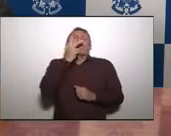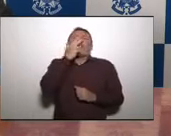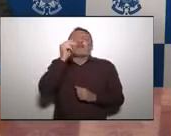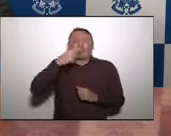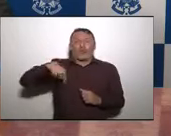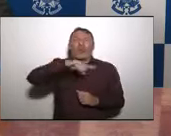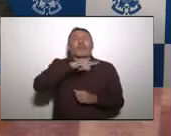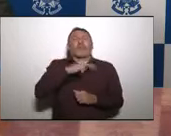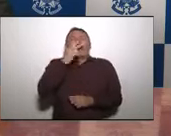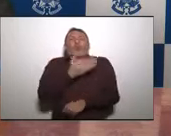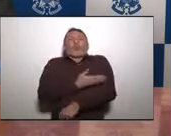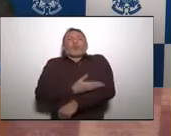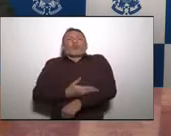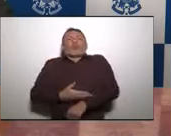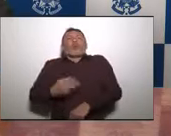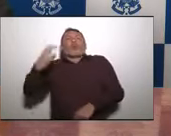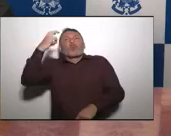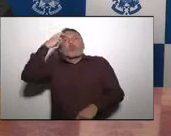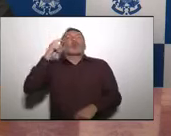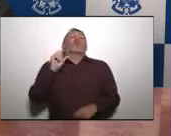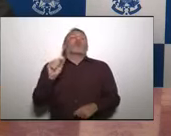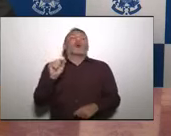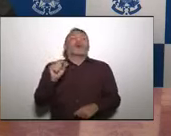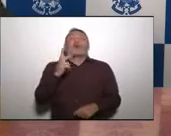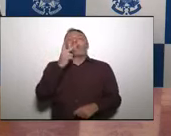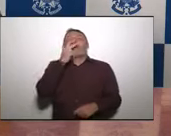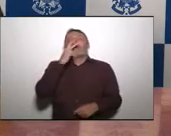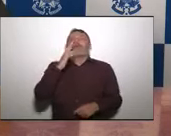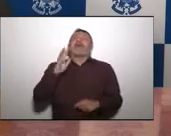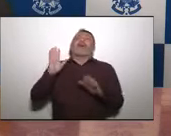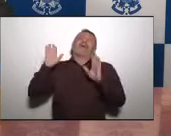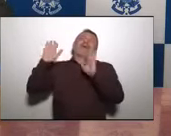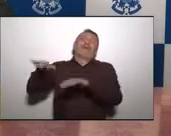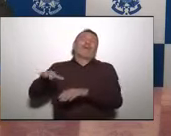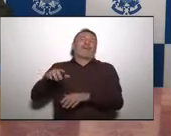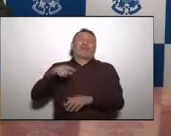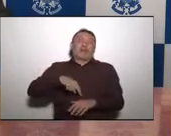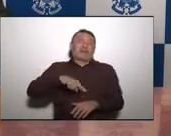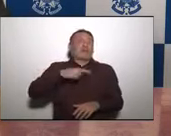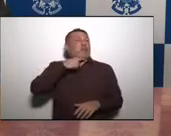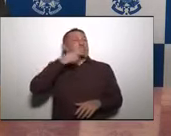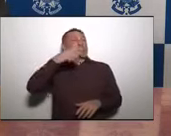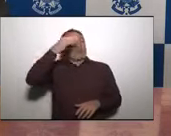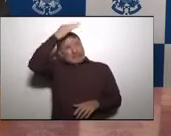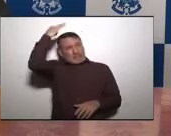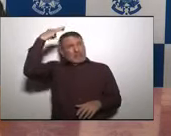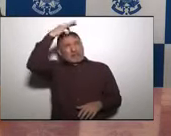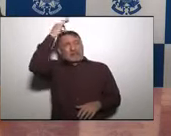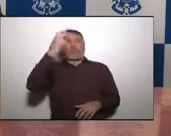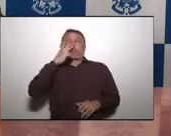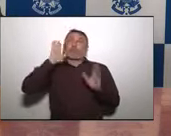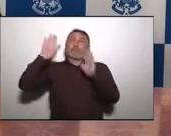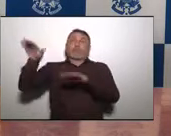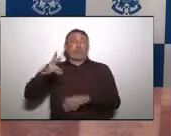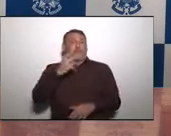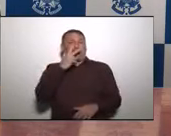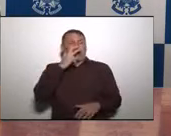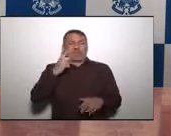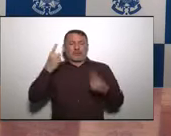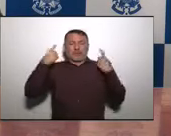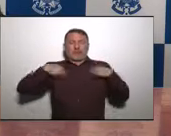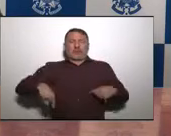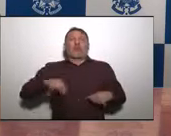uma cultura de achar que os problemas chegam para todos, mas não chegam para nós, que a gente tem o corpo fechado, a gente não recebe nenhum